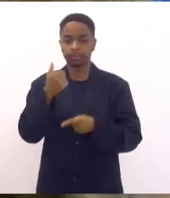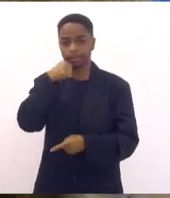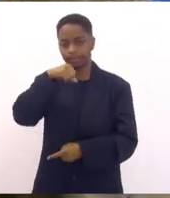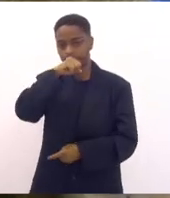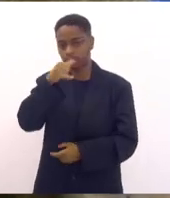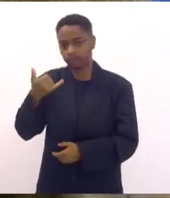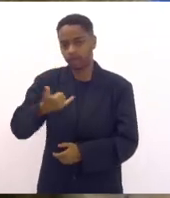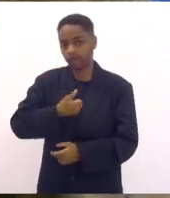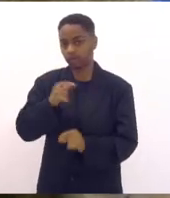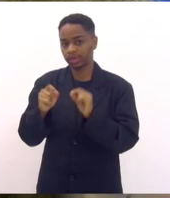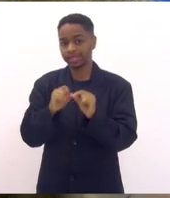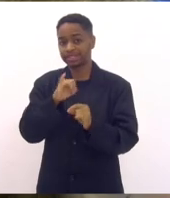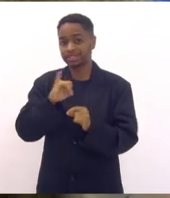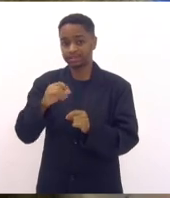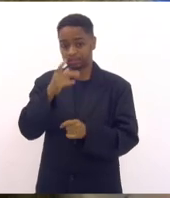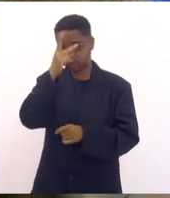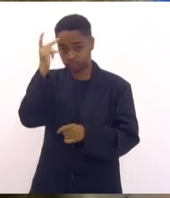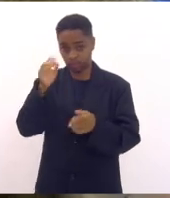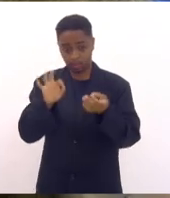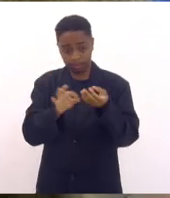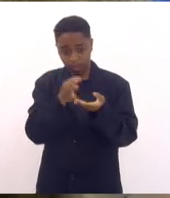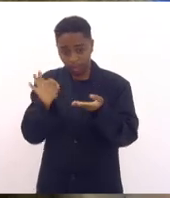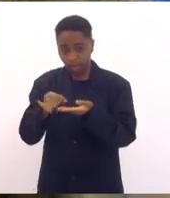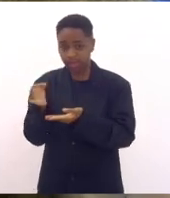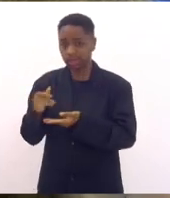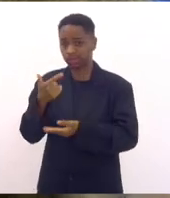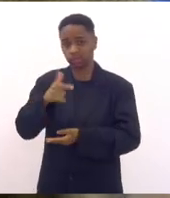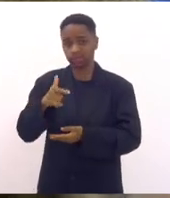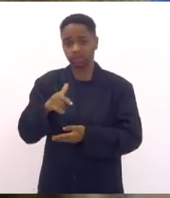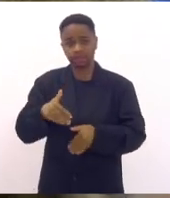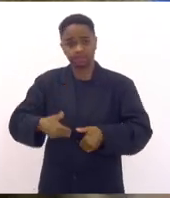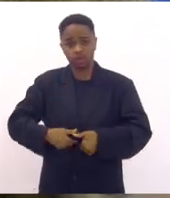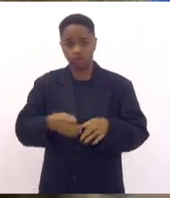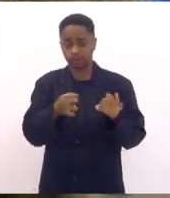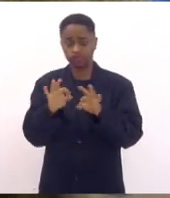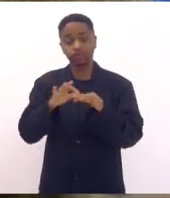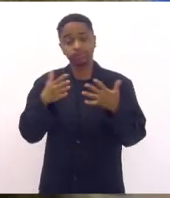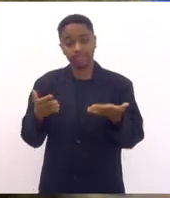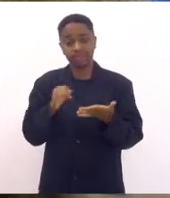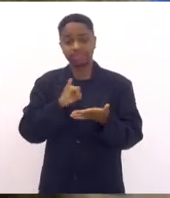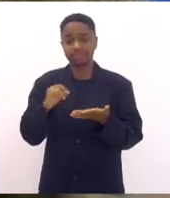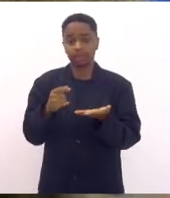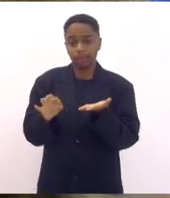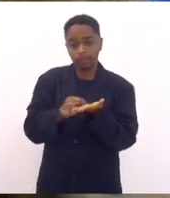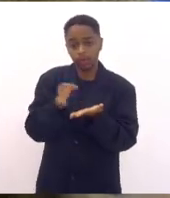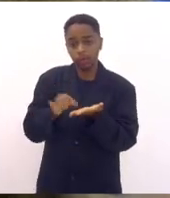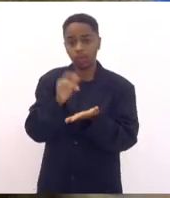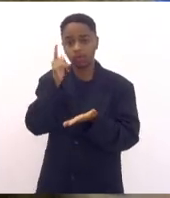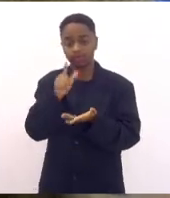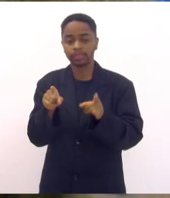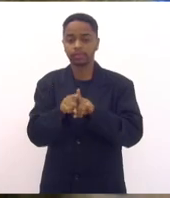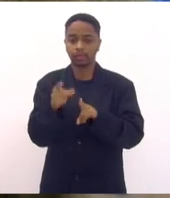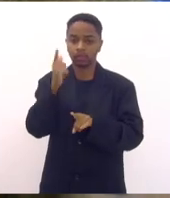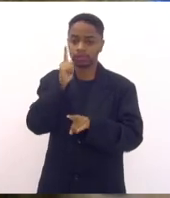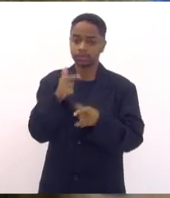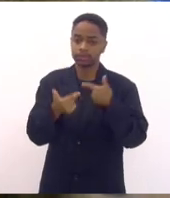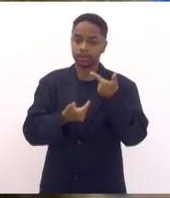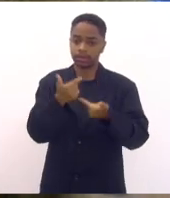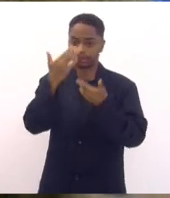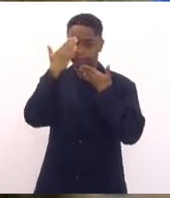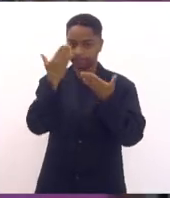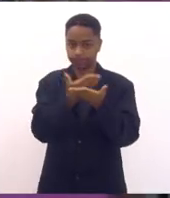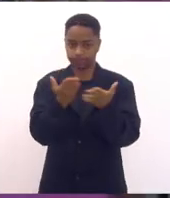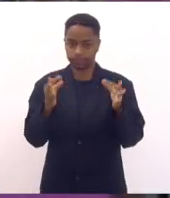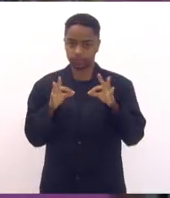borda nunca passa uma necessidade então o bordado sempre nos leva algo algo e algum trabalho obrigada